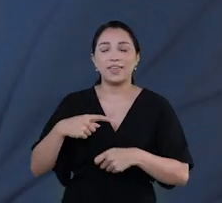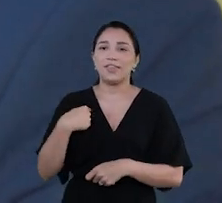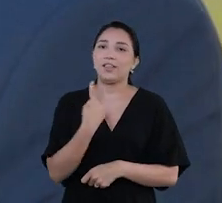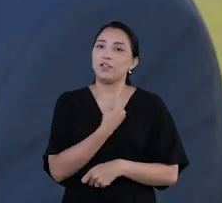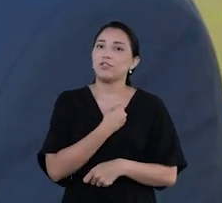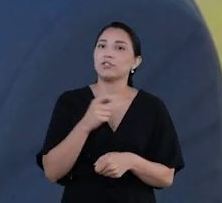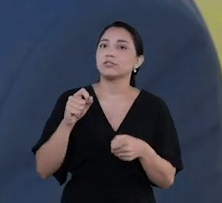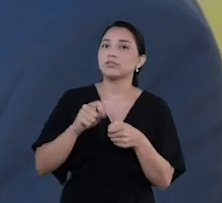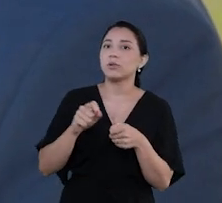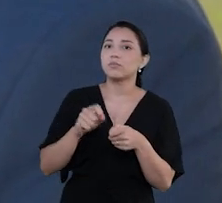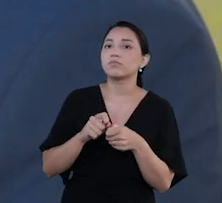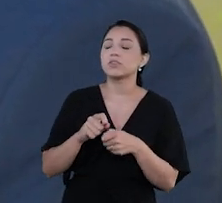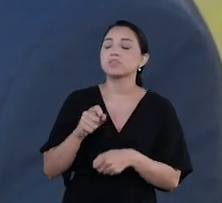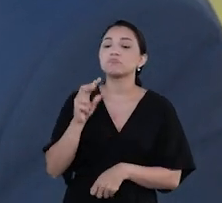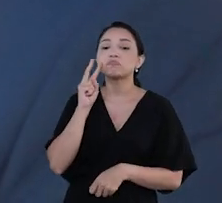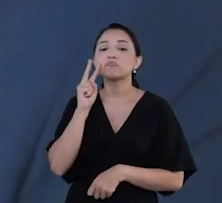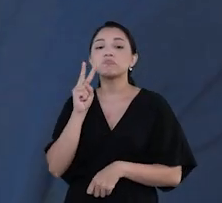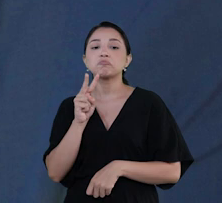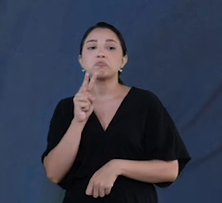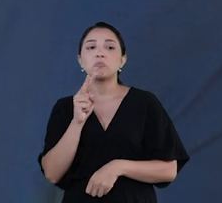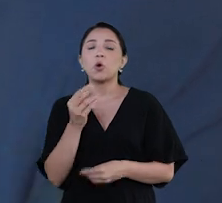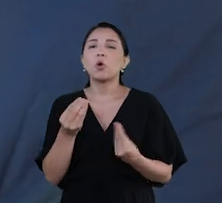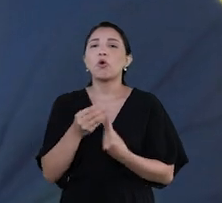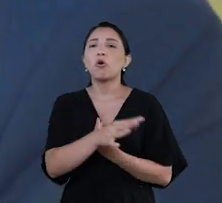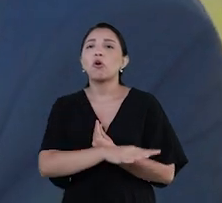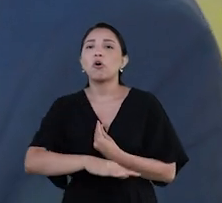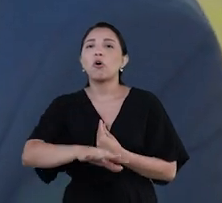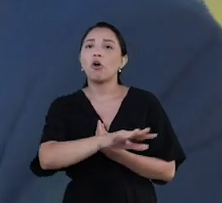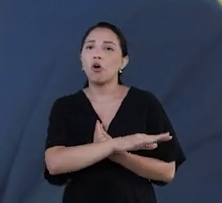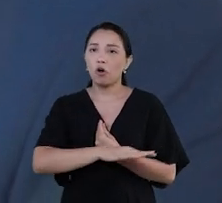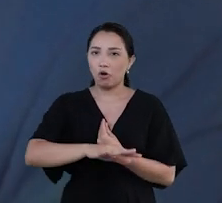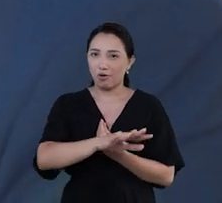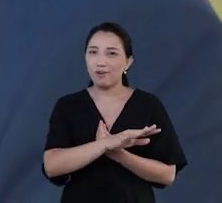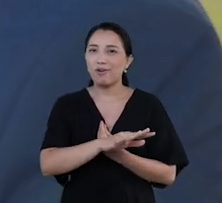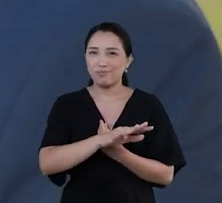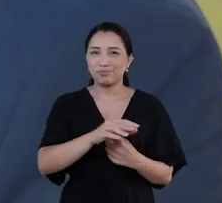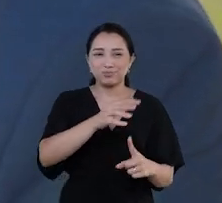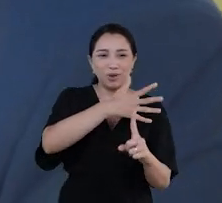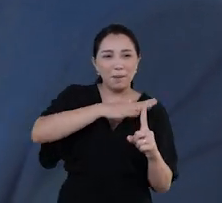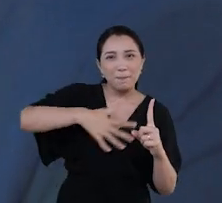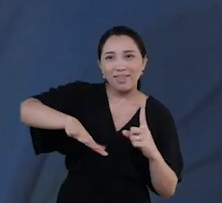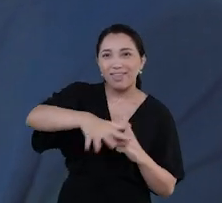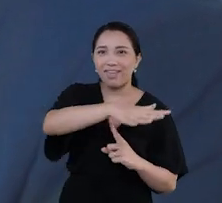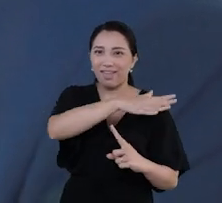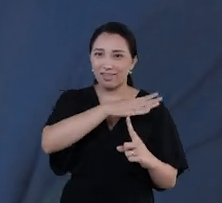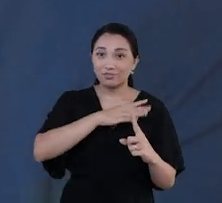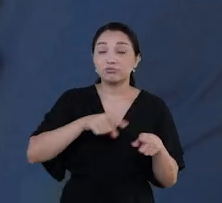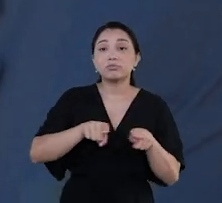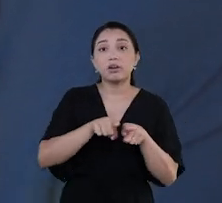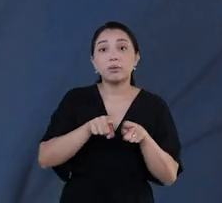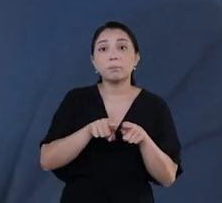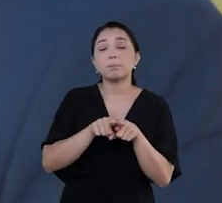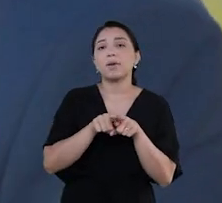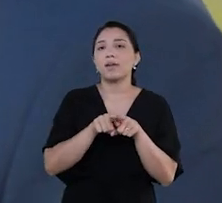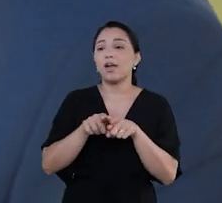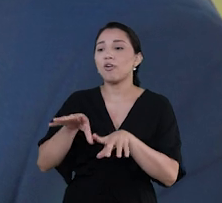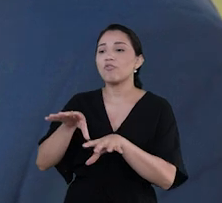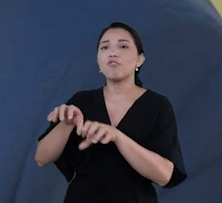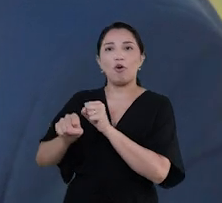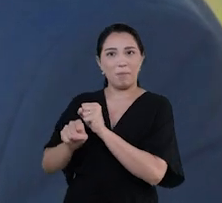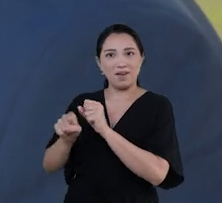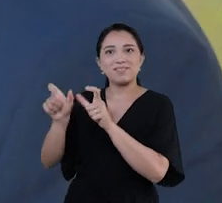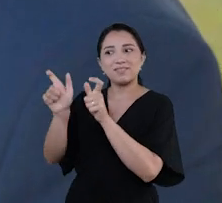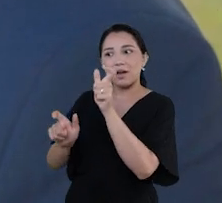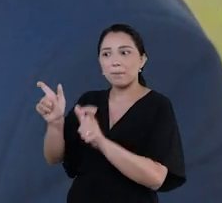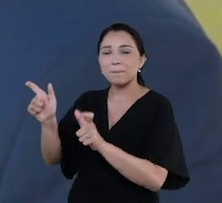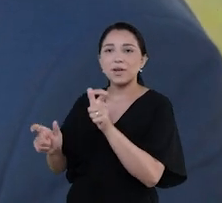e considerar o aspecto ambiental a gente também tem toda a questão de formação de pessoas engajamento a